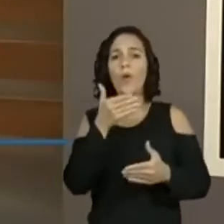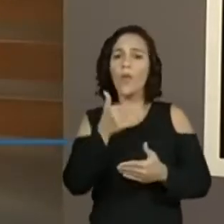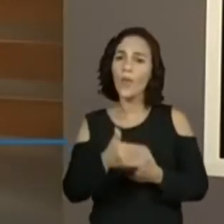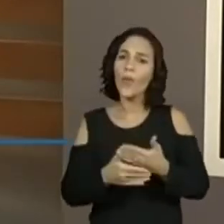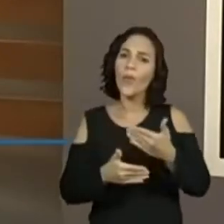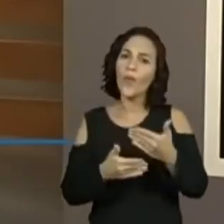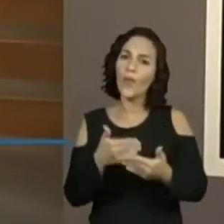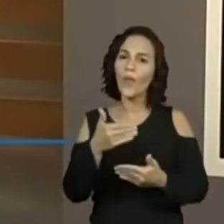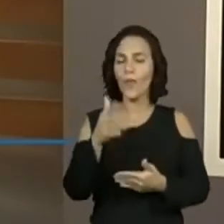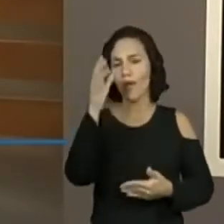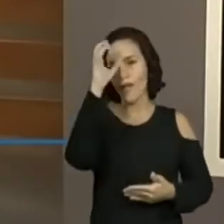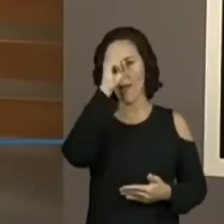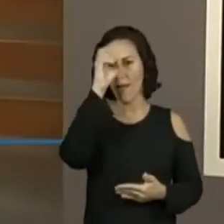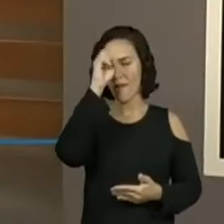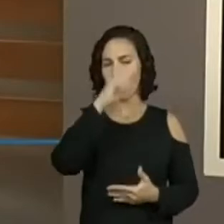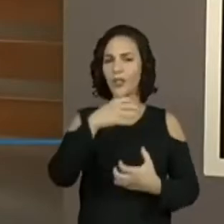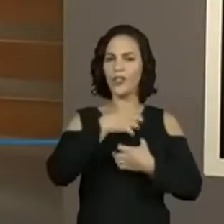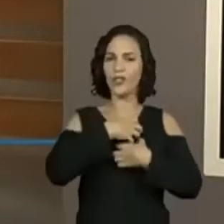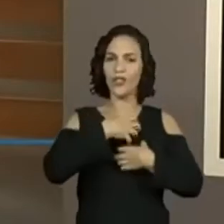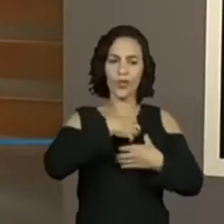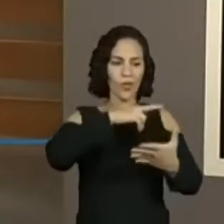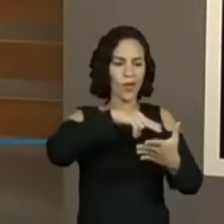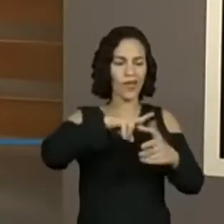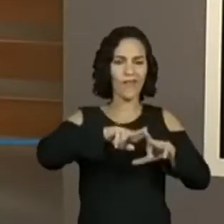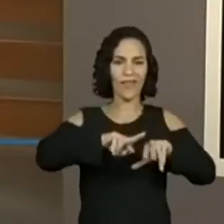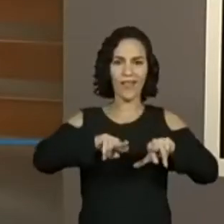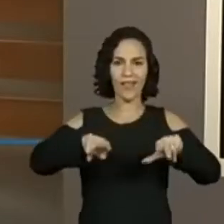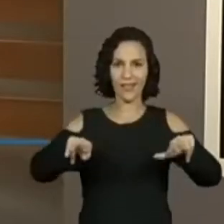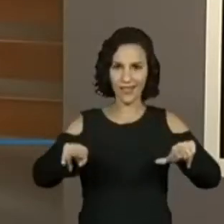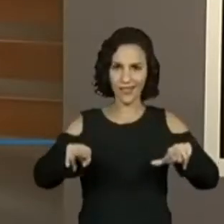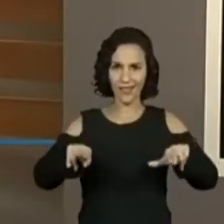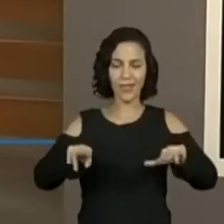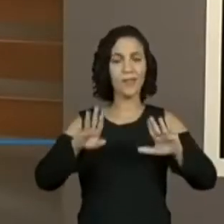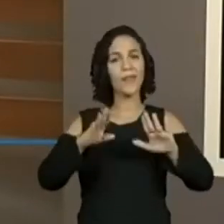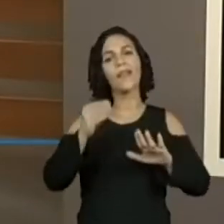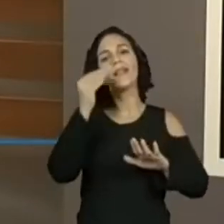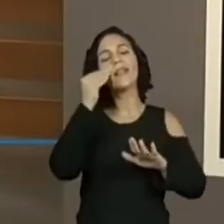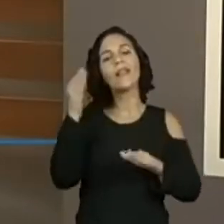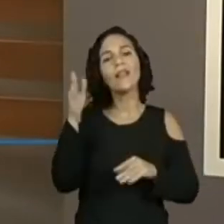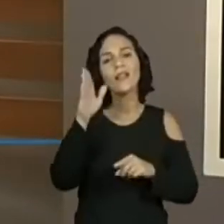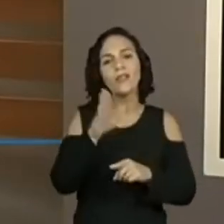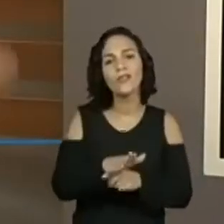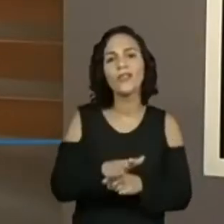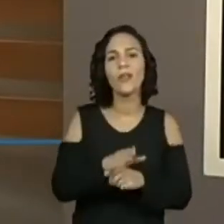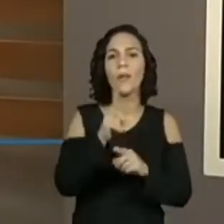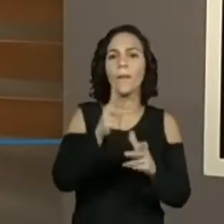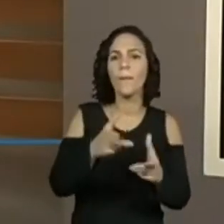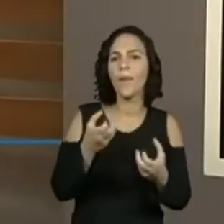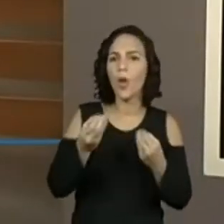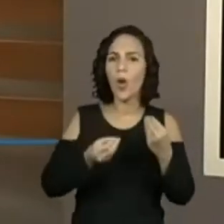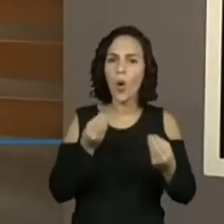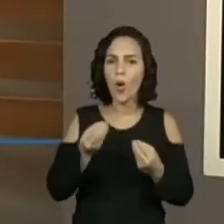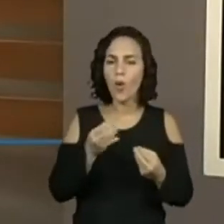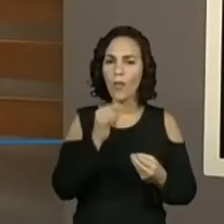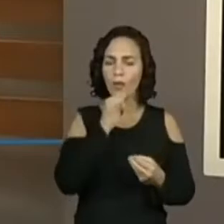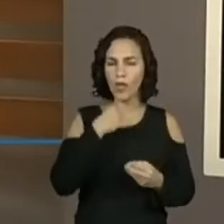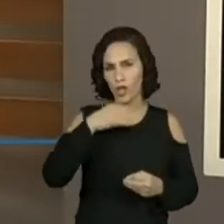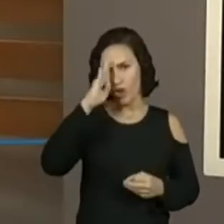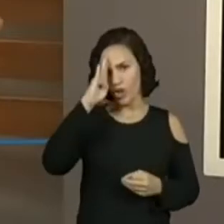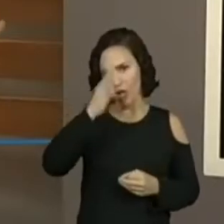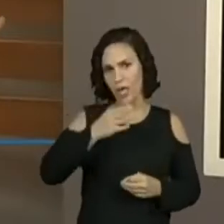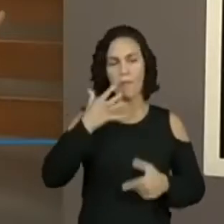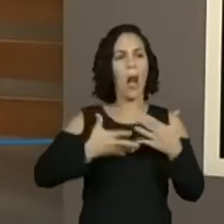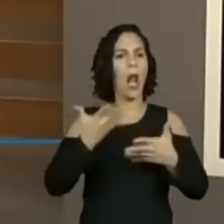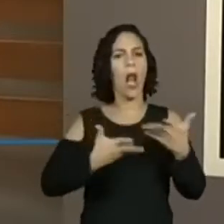vários tipos de leitura, mas a gente proporciona sempre aquela leitura para vocês perceberem como é feito. As pausas que paramos.